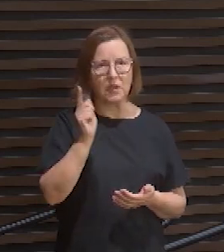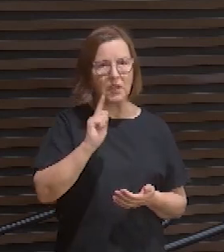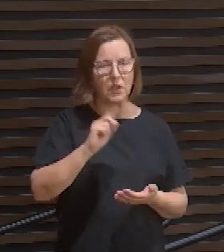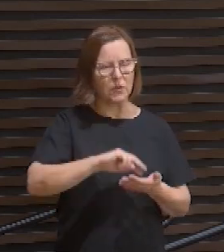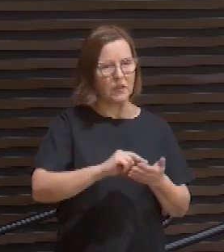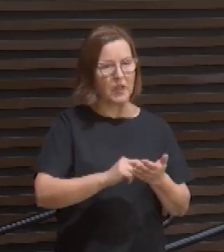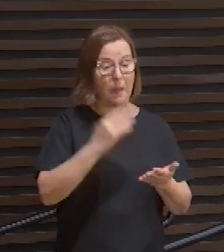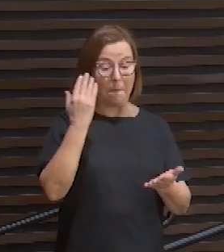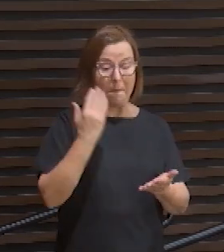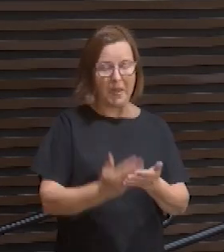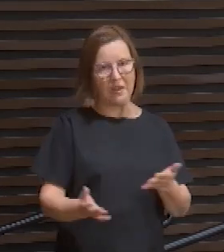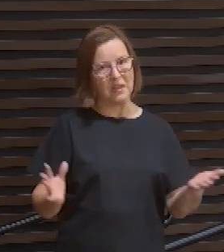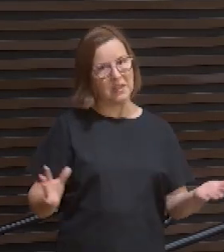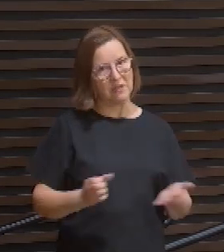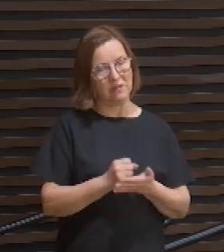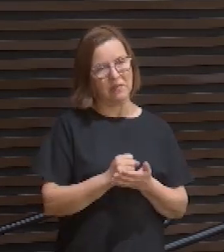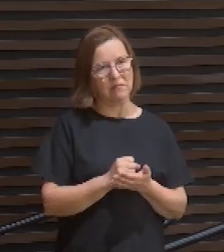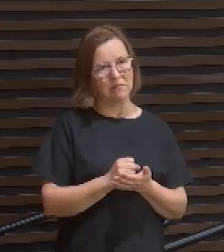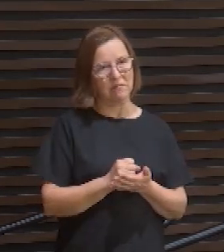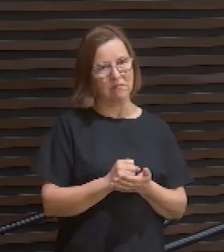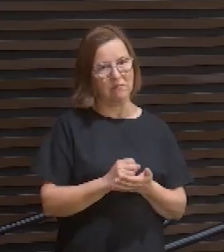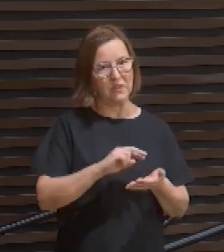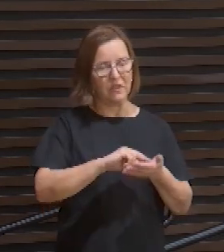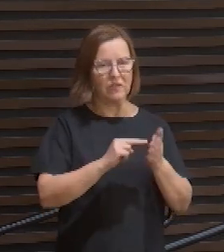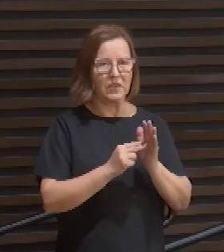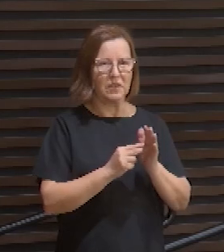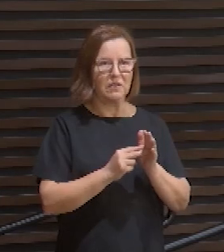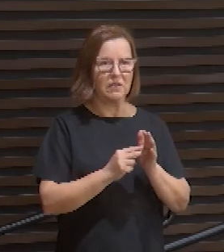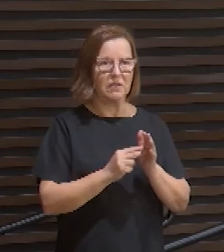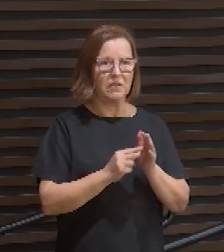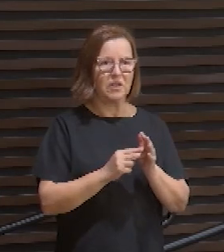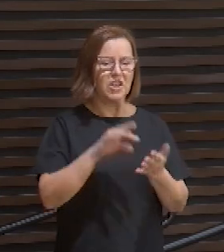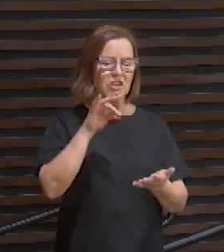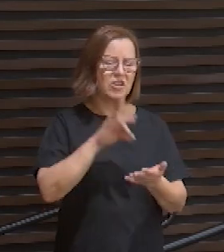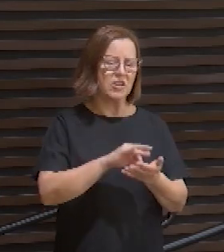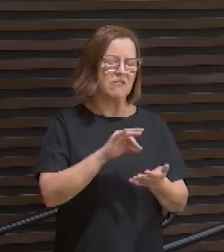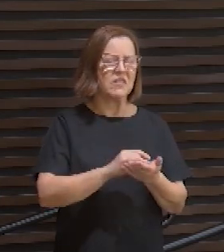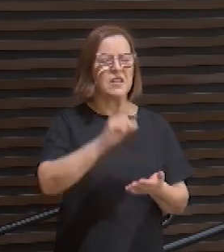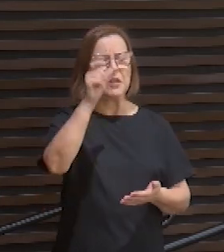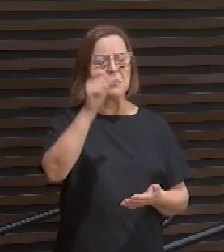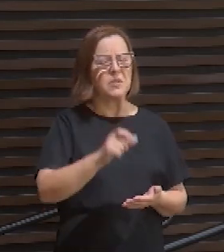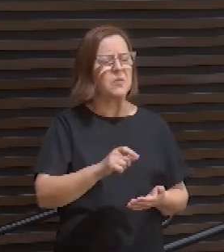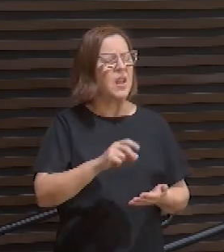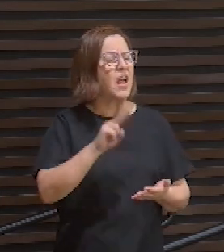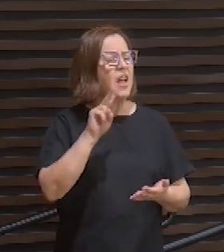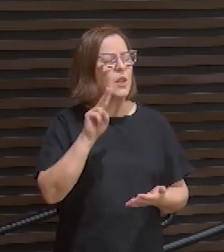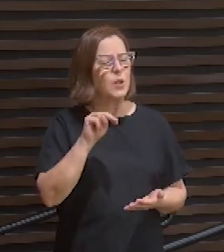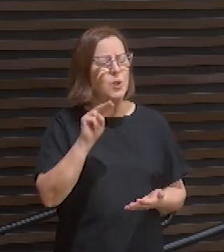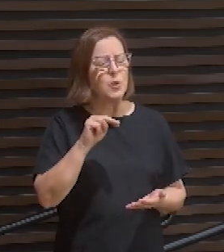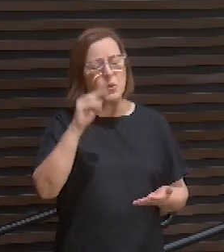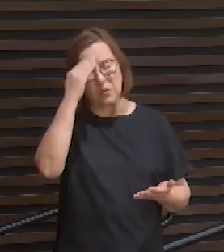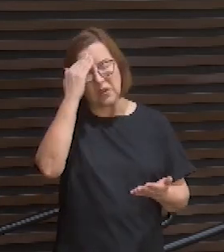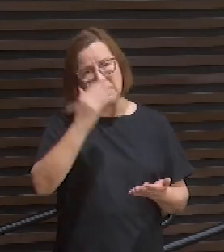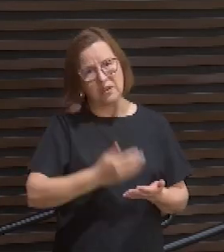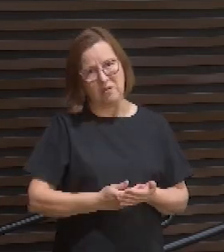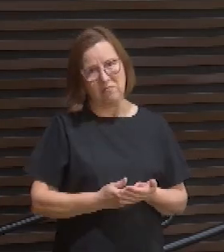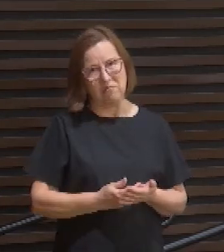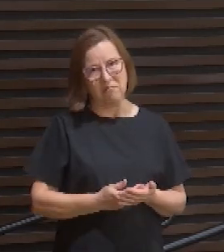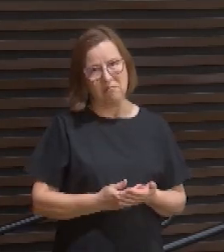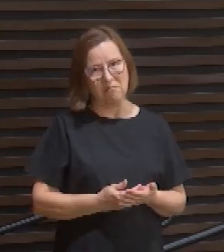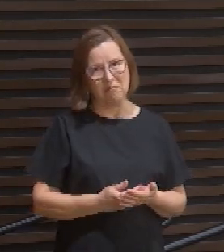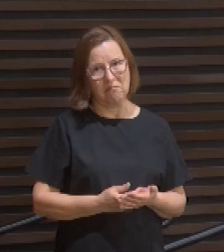salvação. Significa que de fato a pessoa nunca creu salvificamente. É isso que quer dizer. Crer em vão,